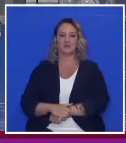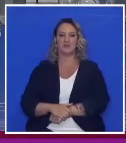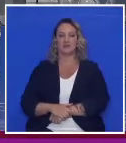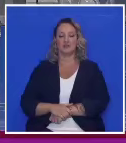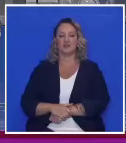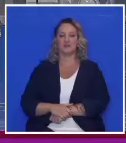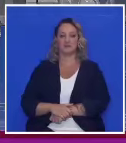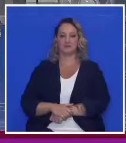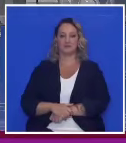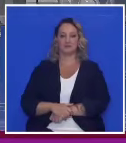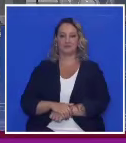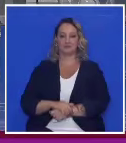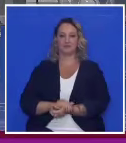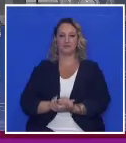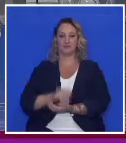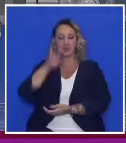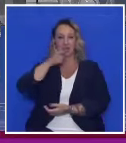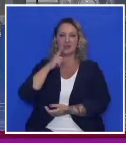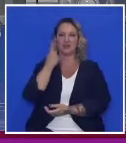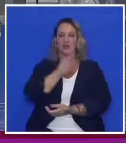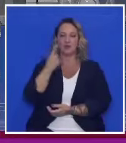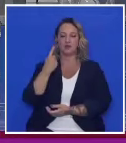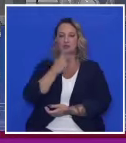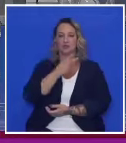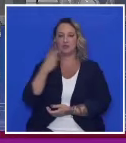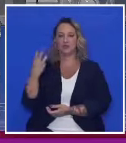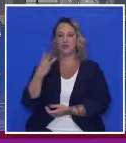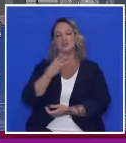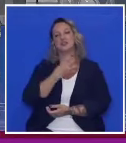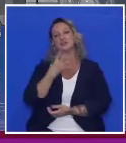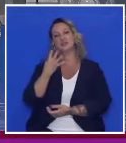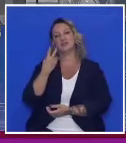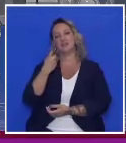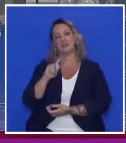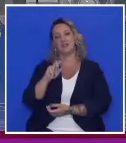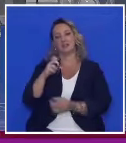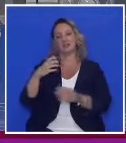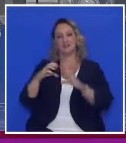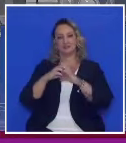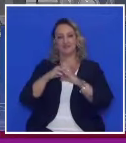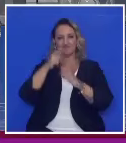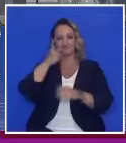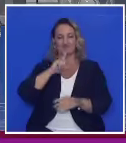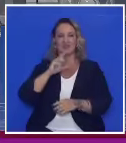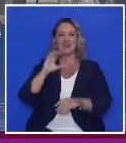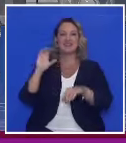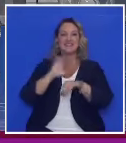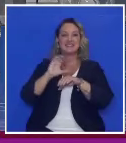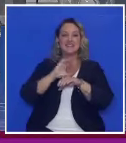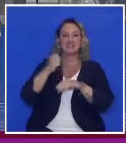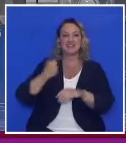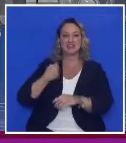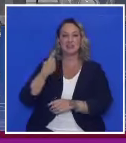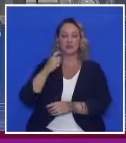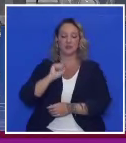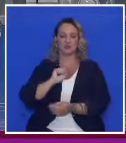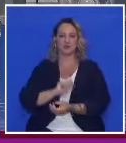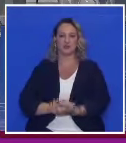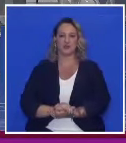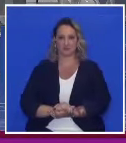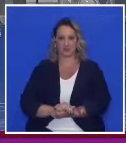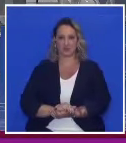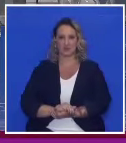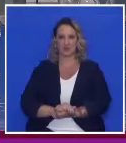números. Na Loto Fácil você ganha acertando 11, 12, 13, 14 ou 15 números. Bola cinza número 18.